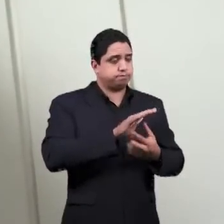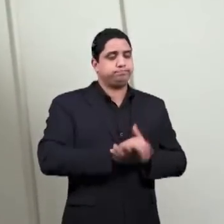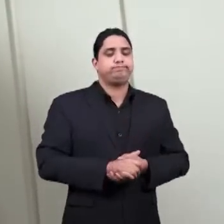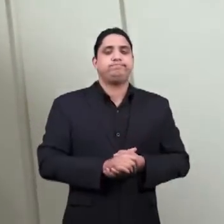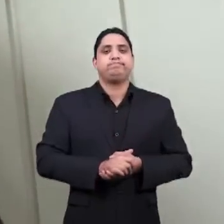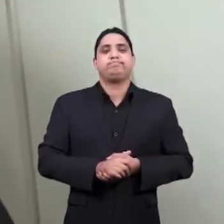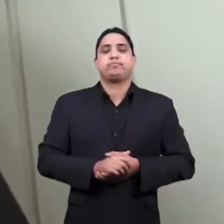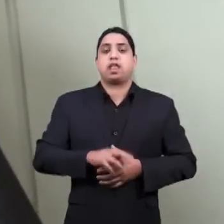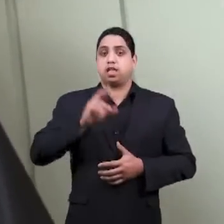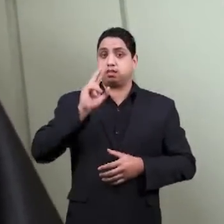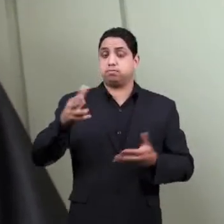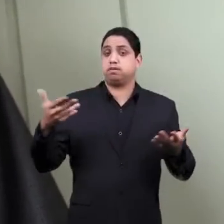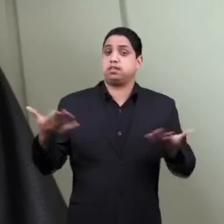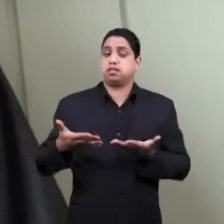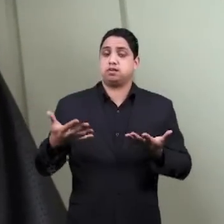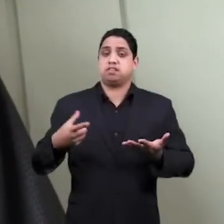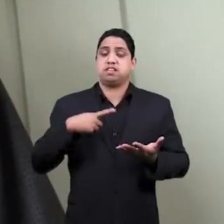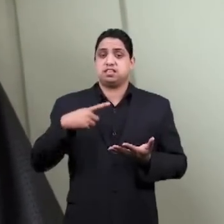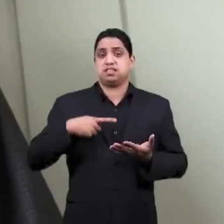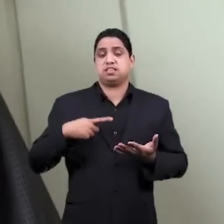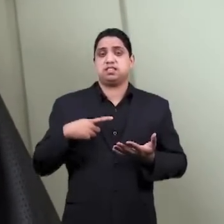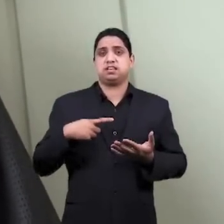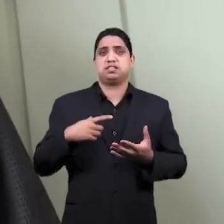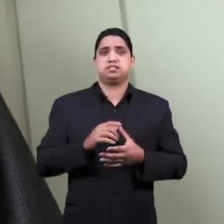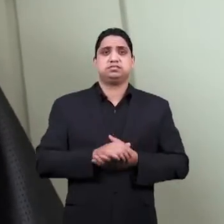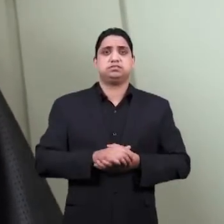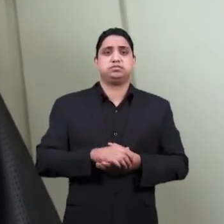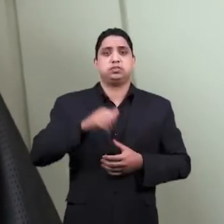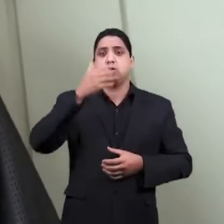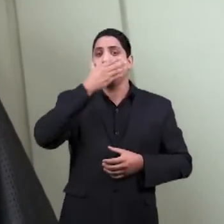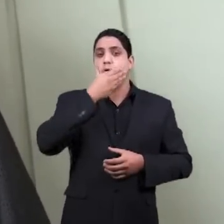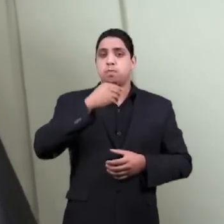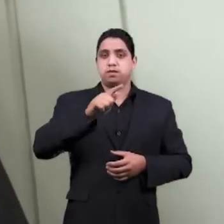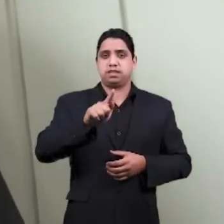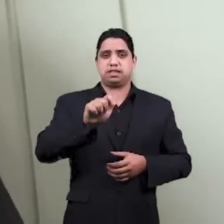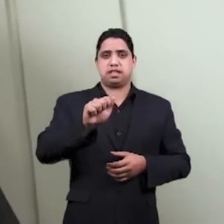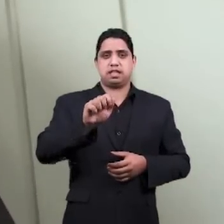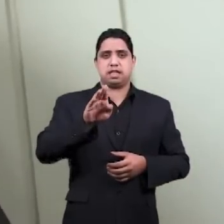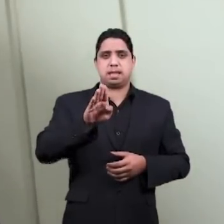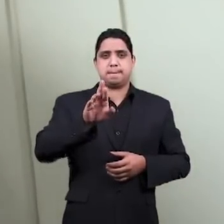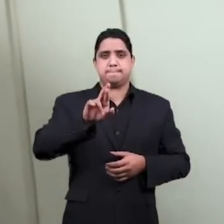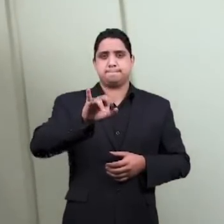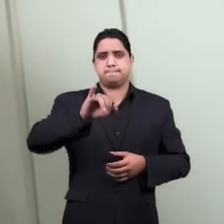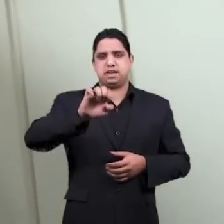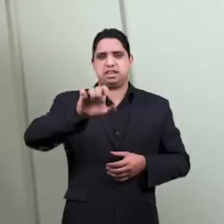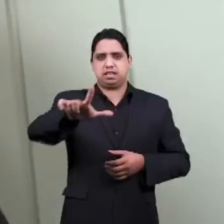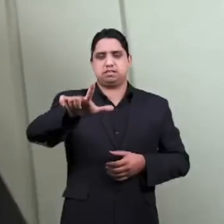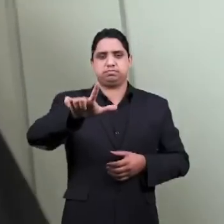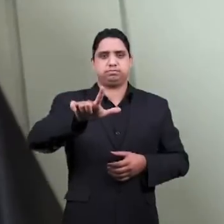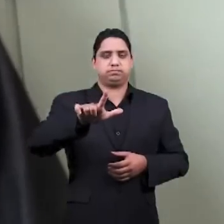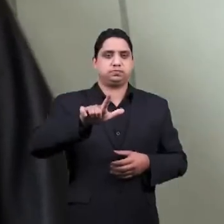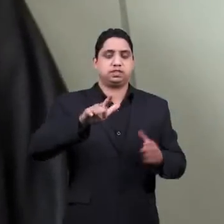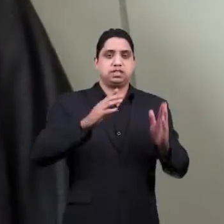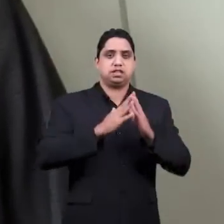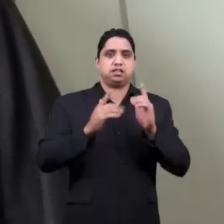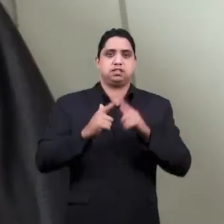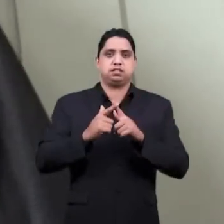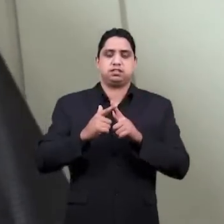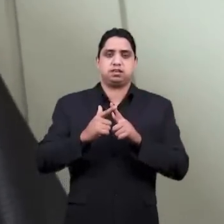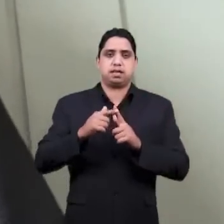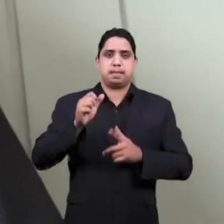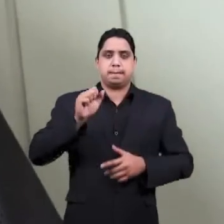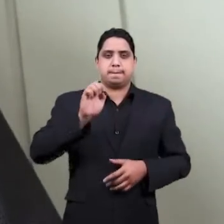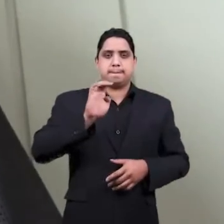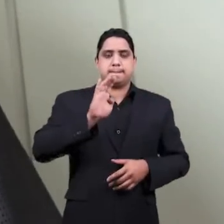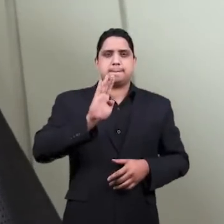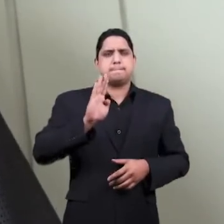esta resposta nós vamos contar agora com o nosso irmão Gabriel, que é de lá da igreja de Breves, na